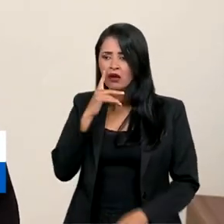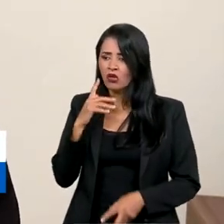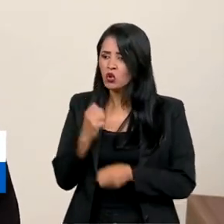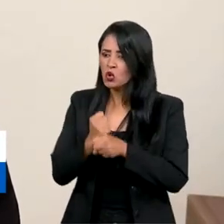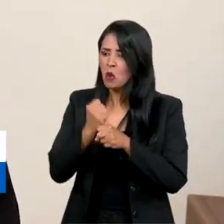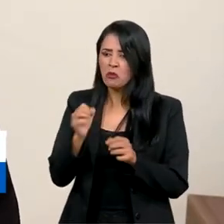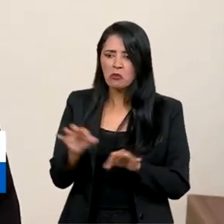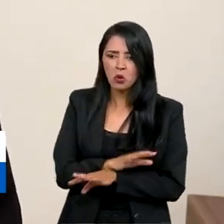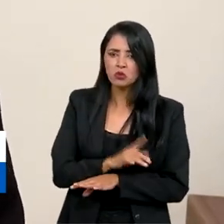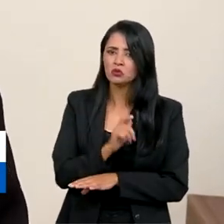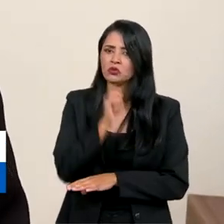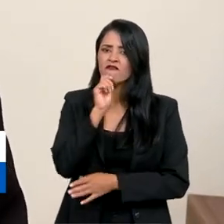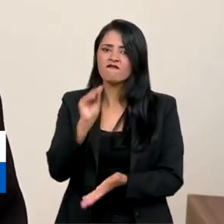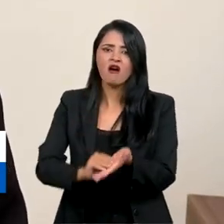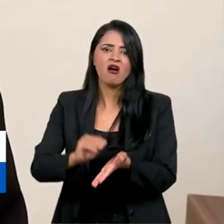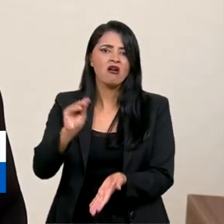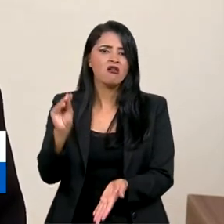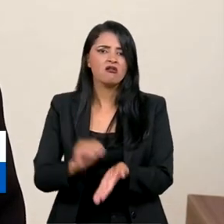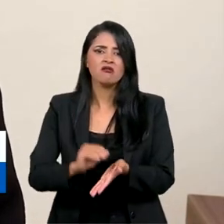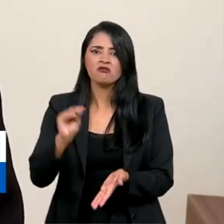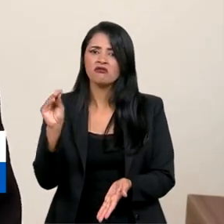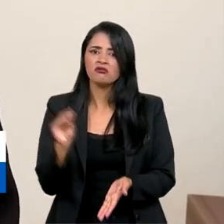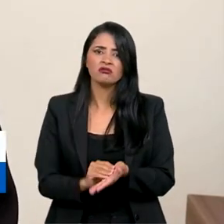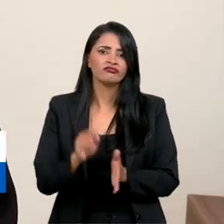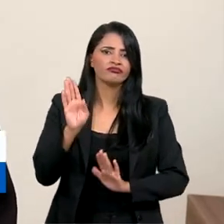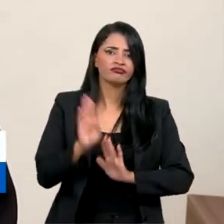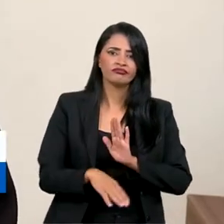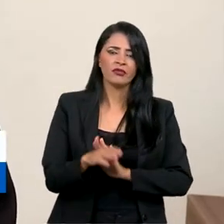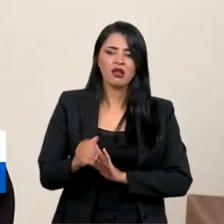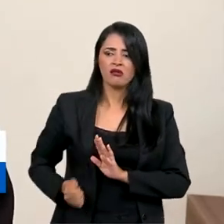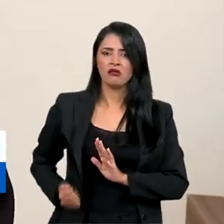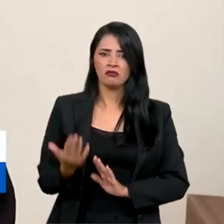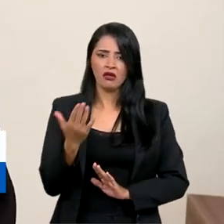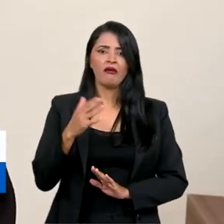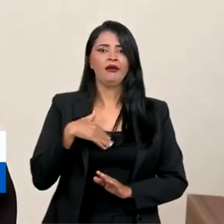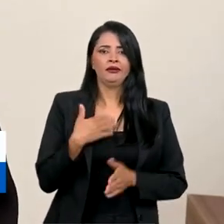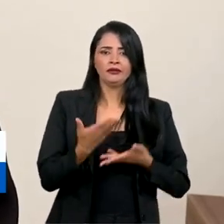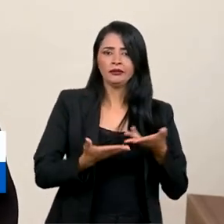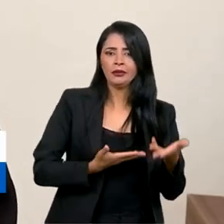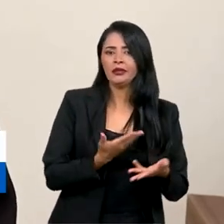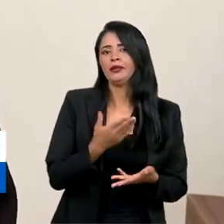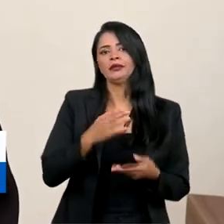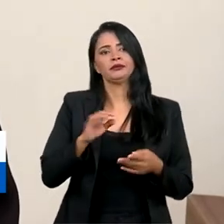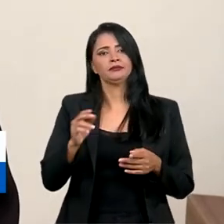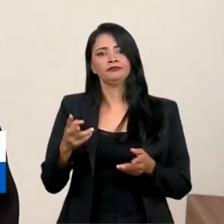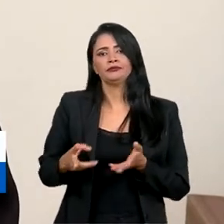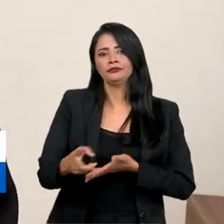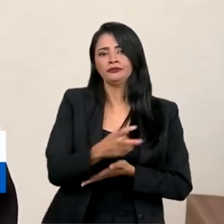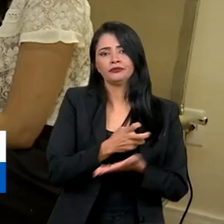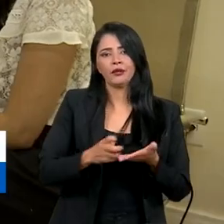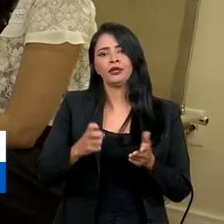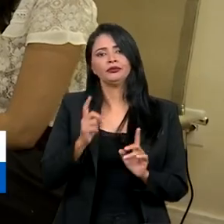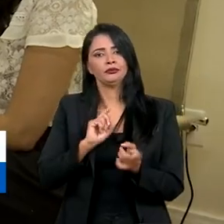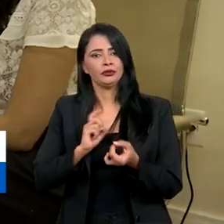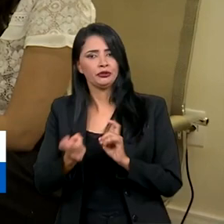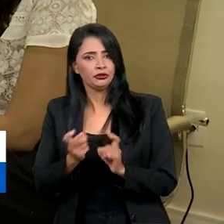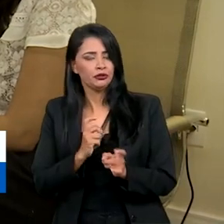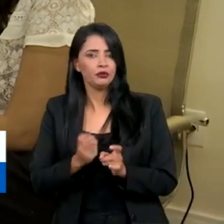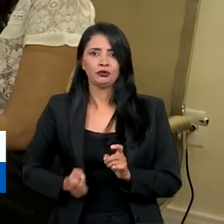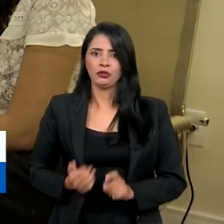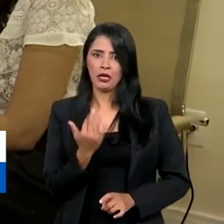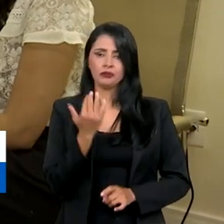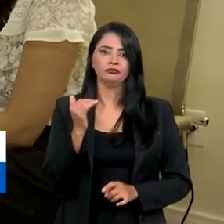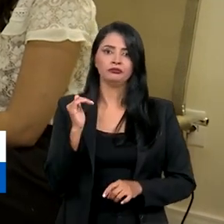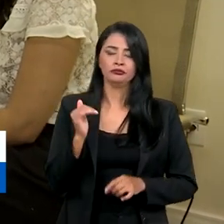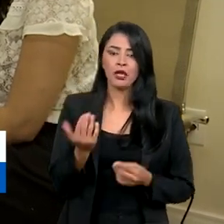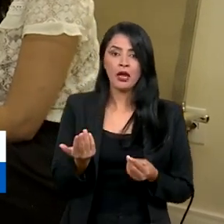ou seja a receita as mensalidades são inferiores as despesas assistenciais tributárias e administrativas o reajuste